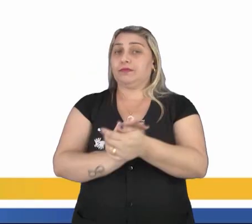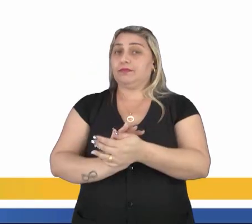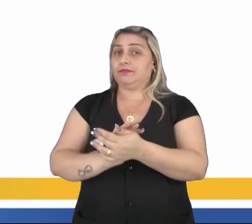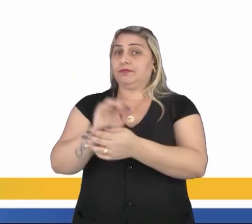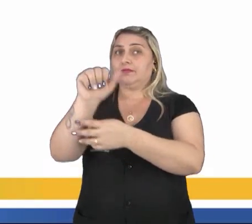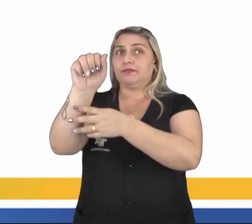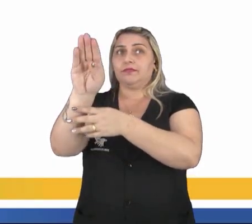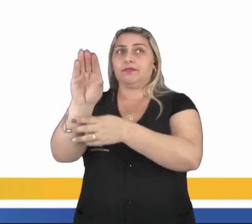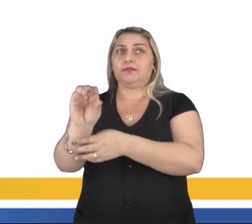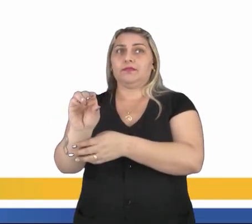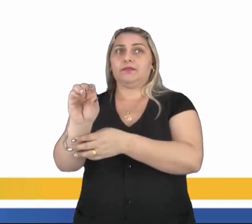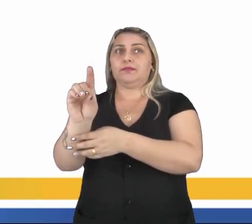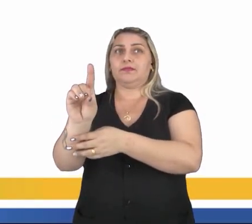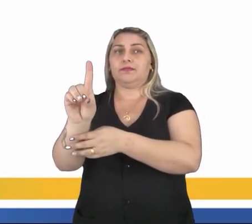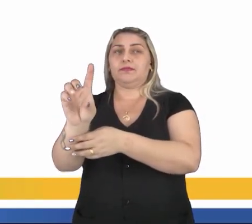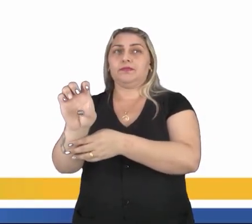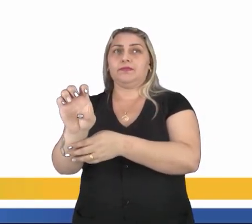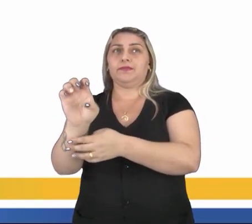aí?